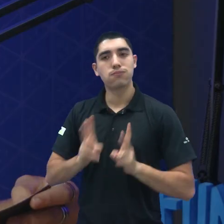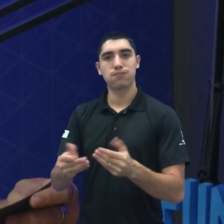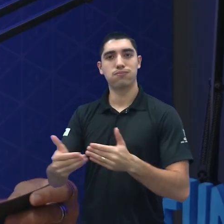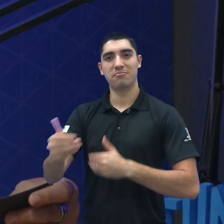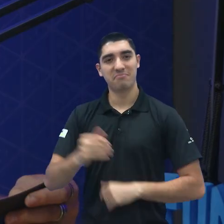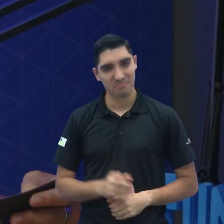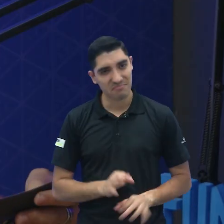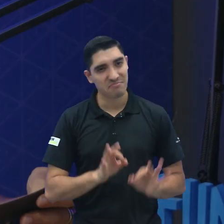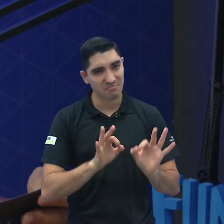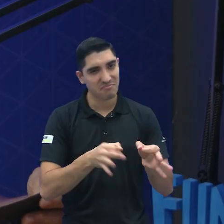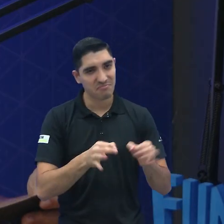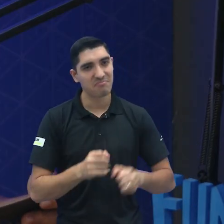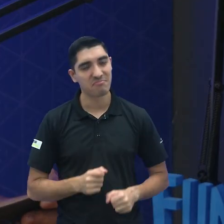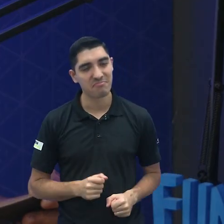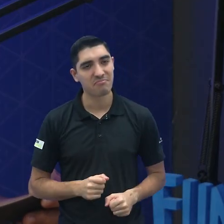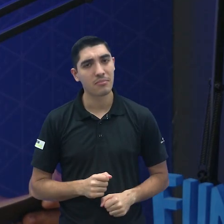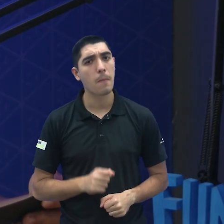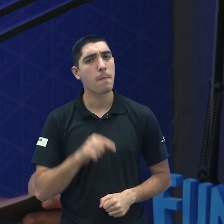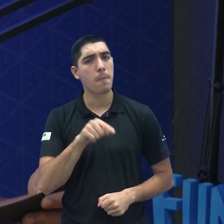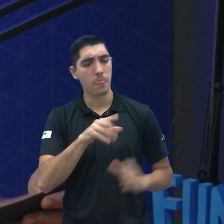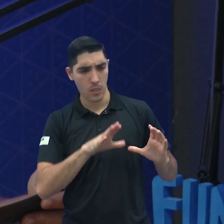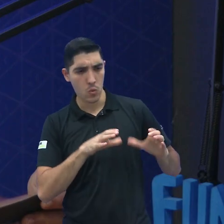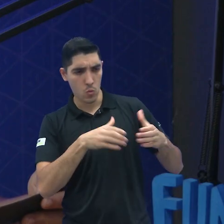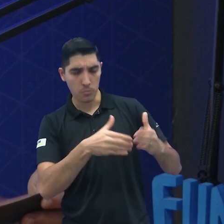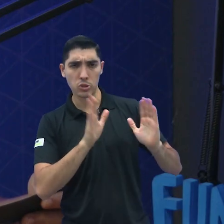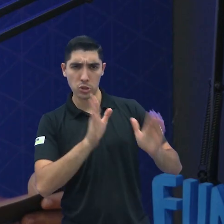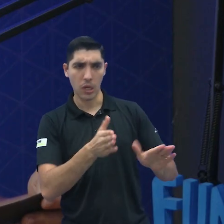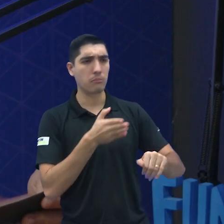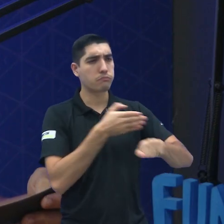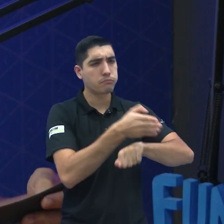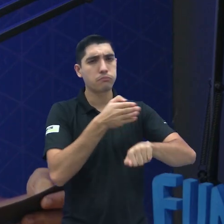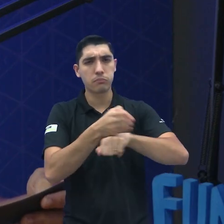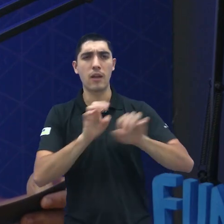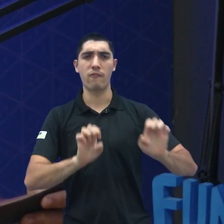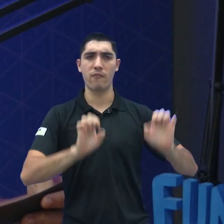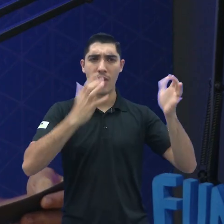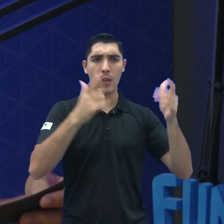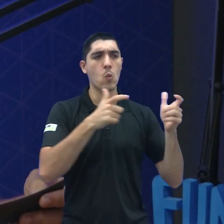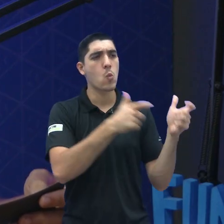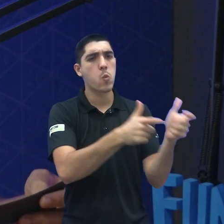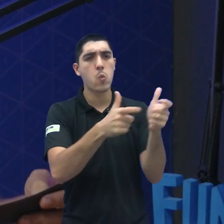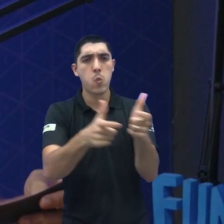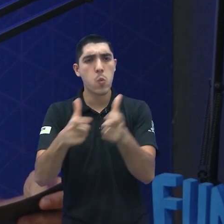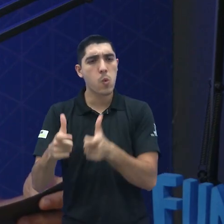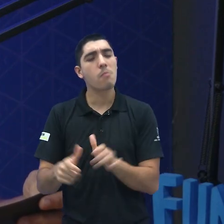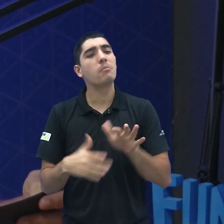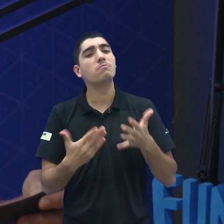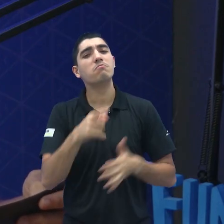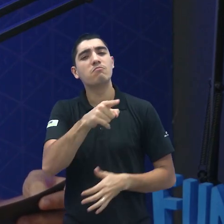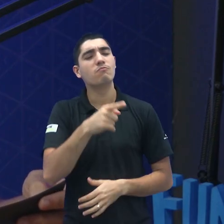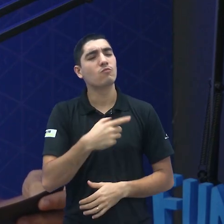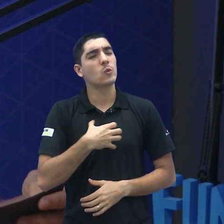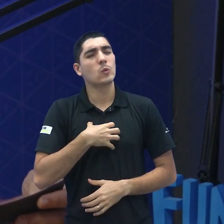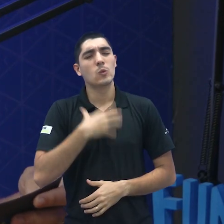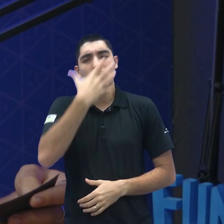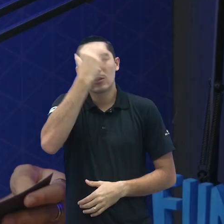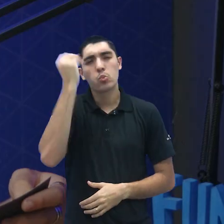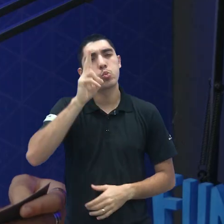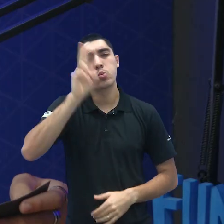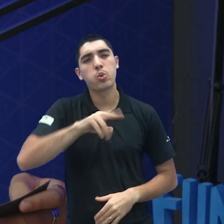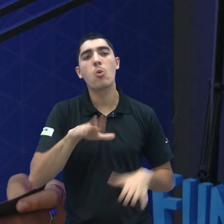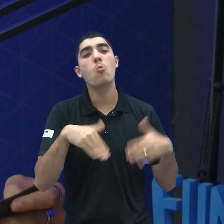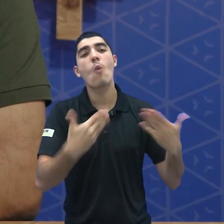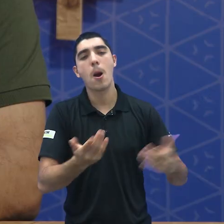Certo. A banda já se apresentou em diversos eventos e espaços. Qual foi a apresentação mais inesquecível até